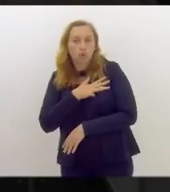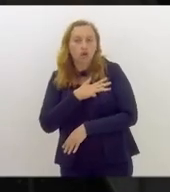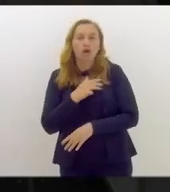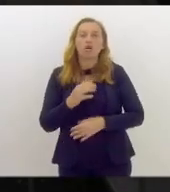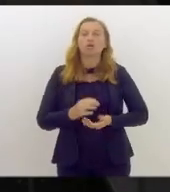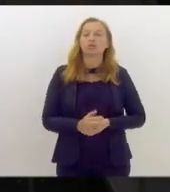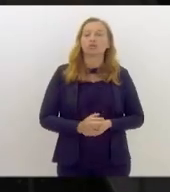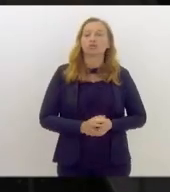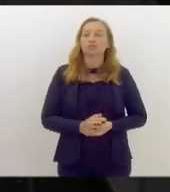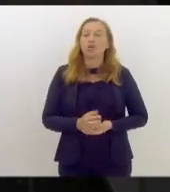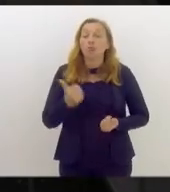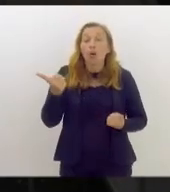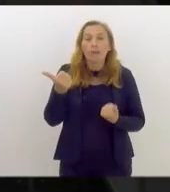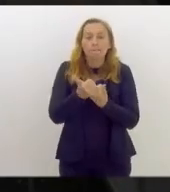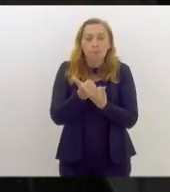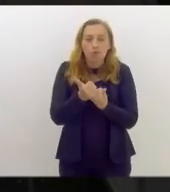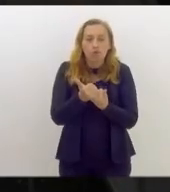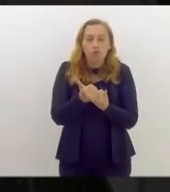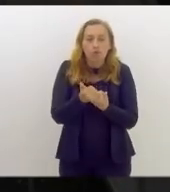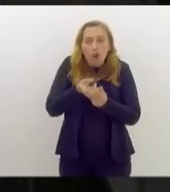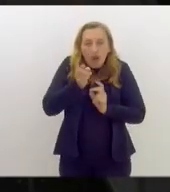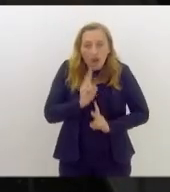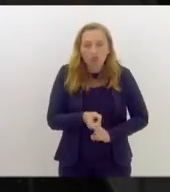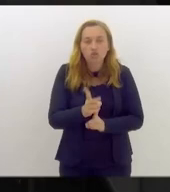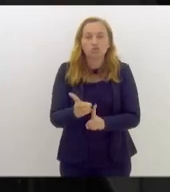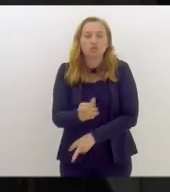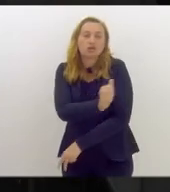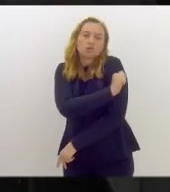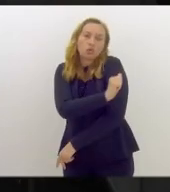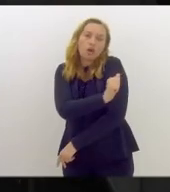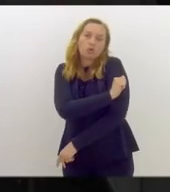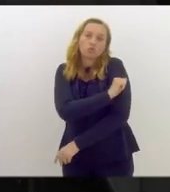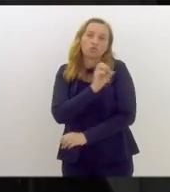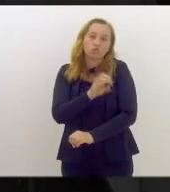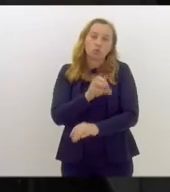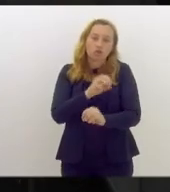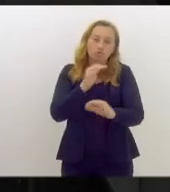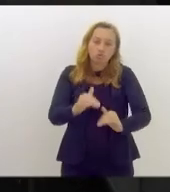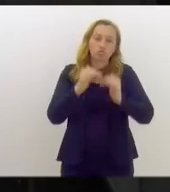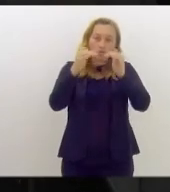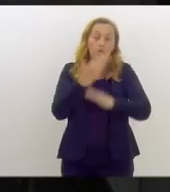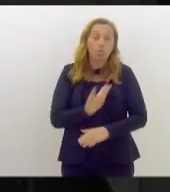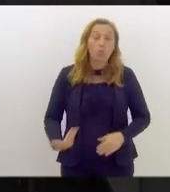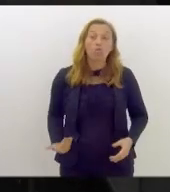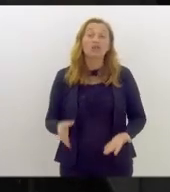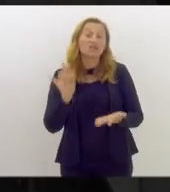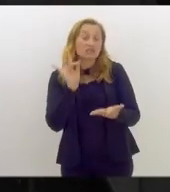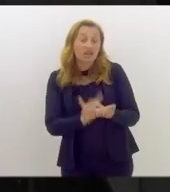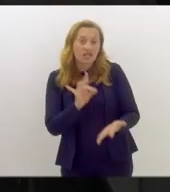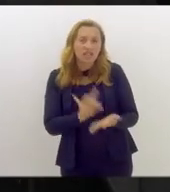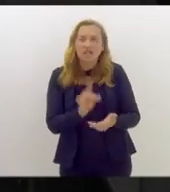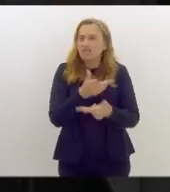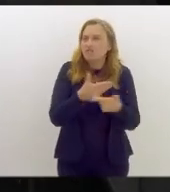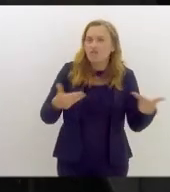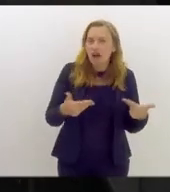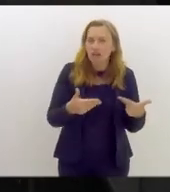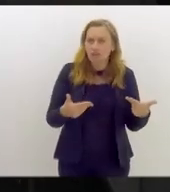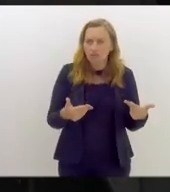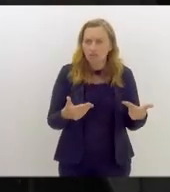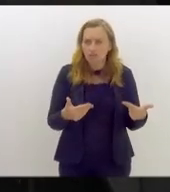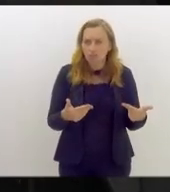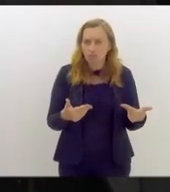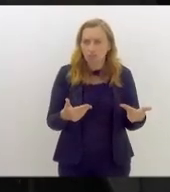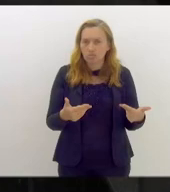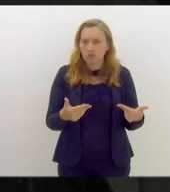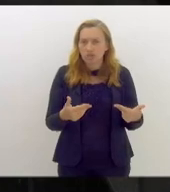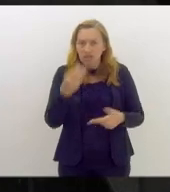fomento de apoio a permanência do Estudante no ensino superior público porque na verdade muitos tropeçam e